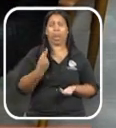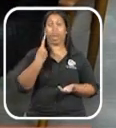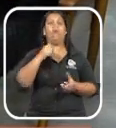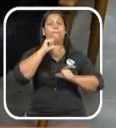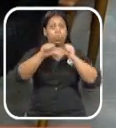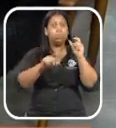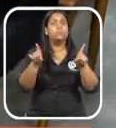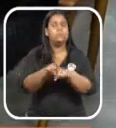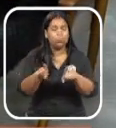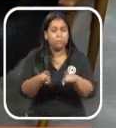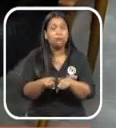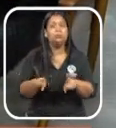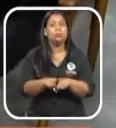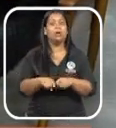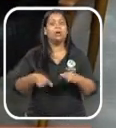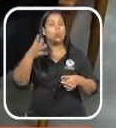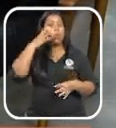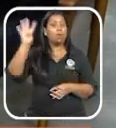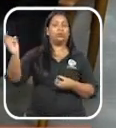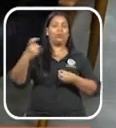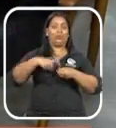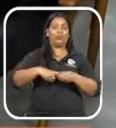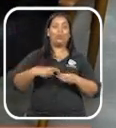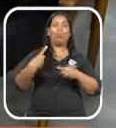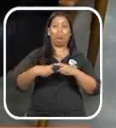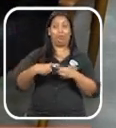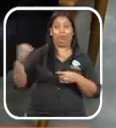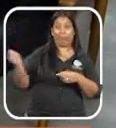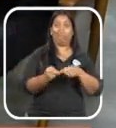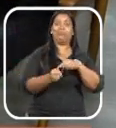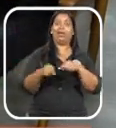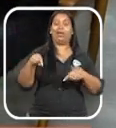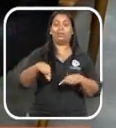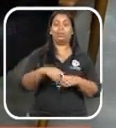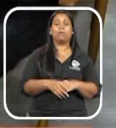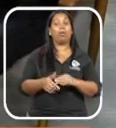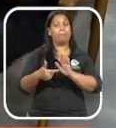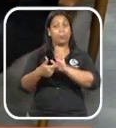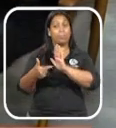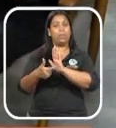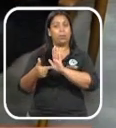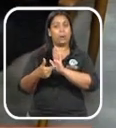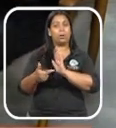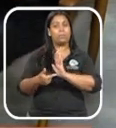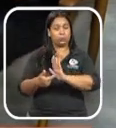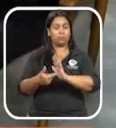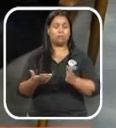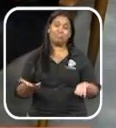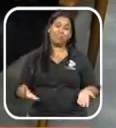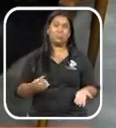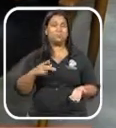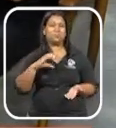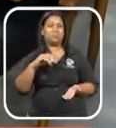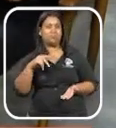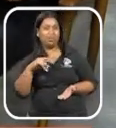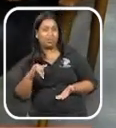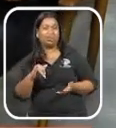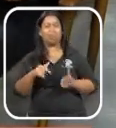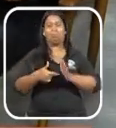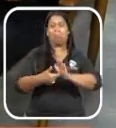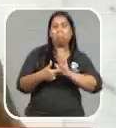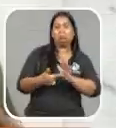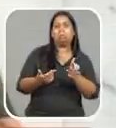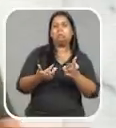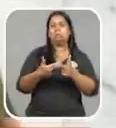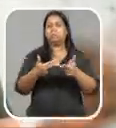convocado aqui. Apontamos as contradições. Então, a CPI nem era aquela história de ficar expondo, né? Sim. Que muitos merecem ser expostos, ser